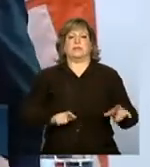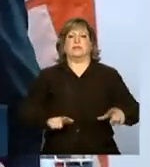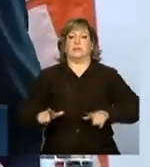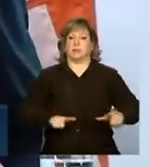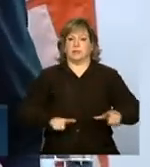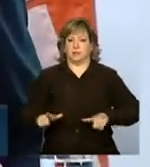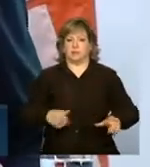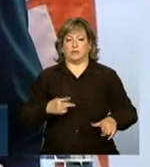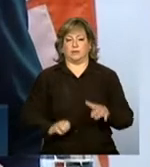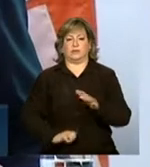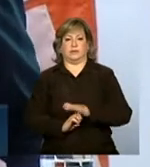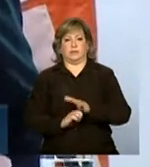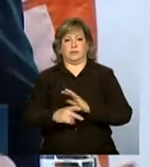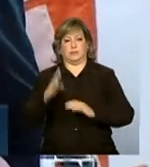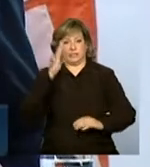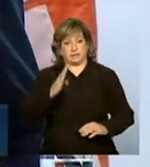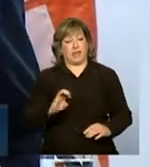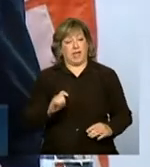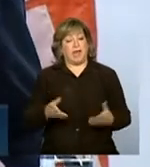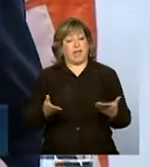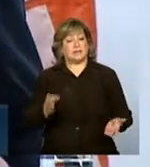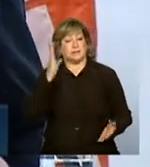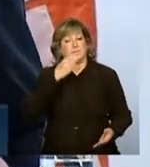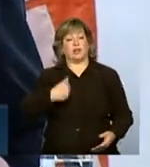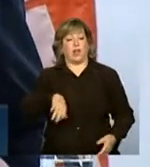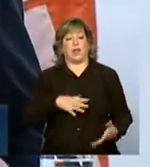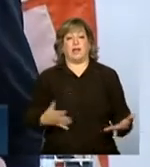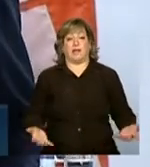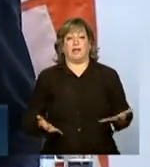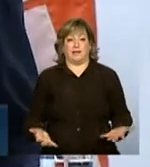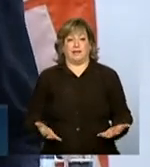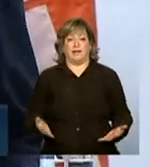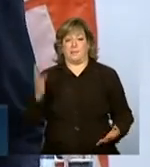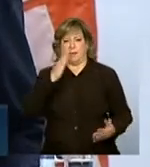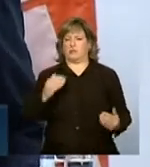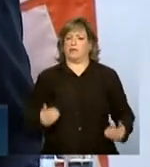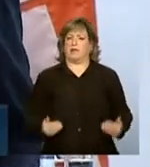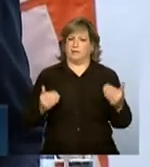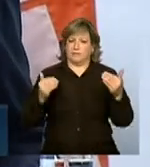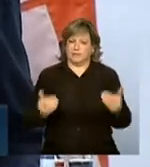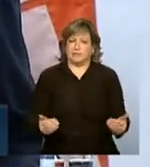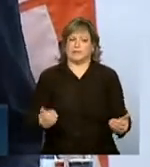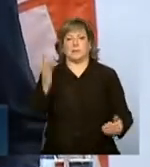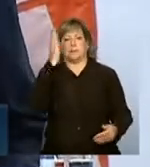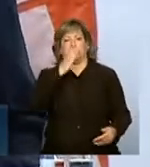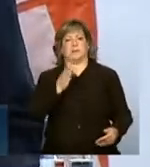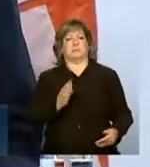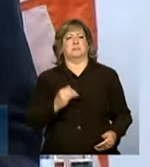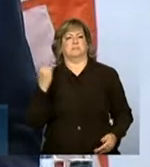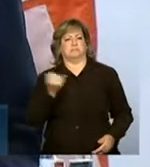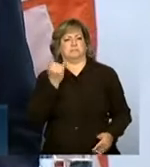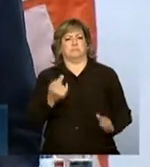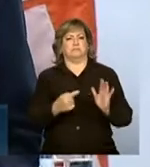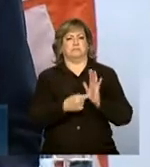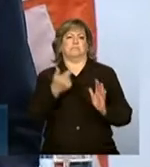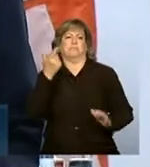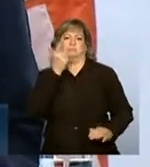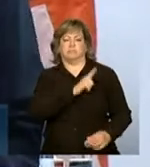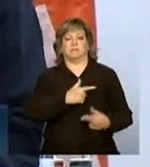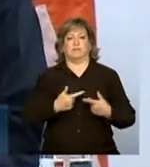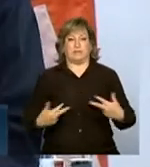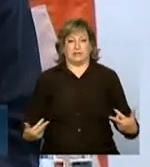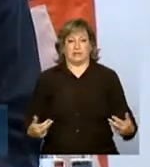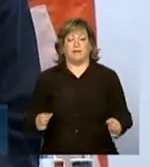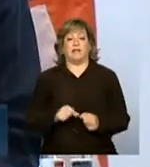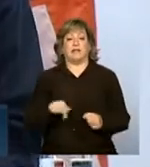trabalhadores e do empresariado brasileiro. É esse o Brasil que queremos. O Brasil que avança, o Brasil que marca pontos, o Brasil que faz o